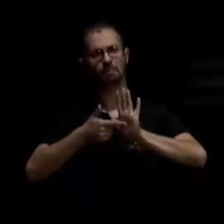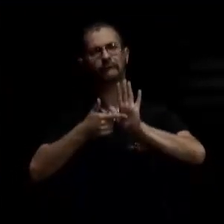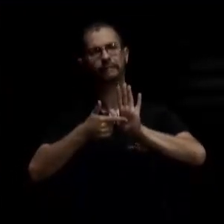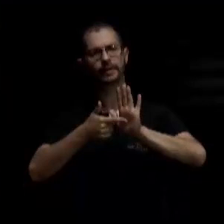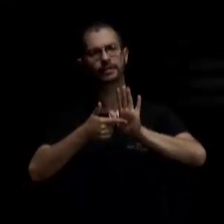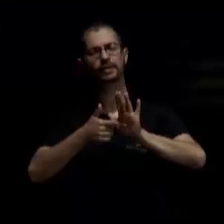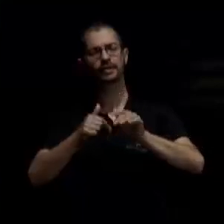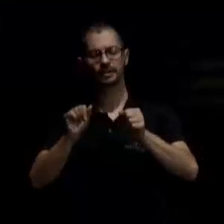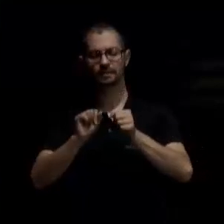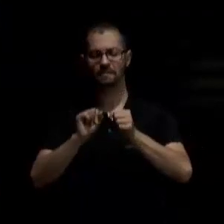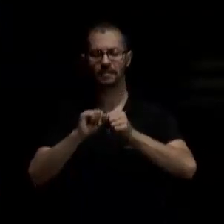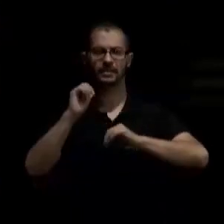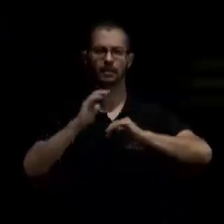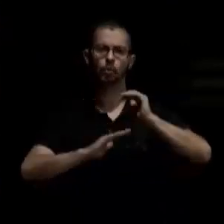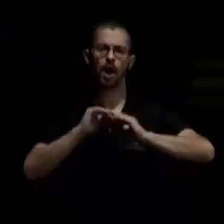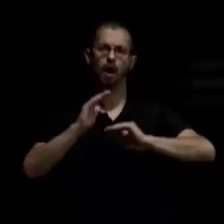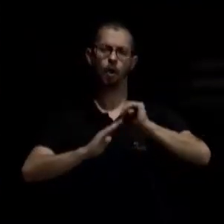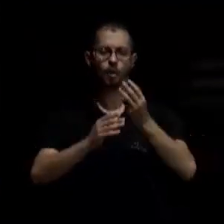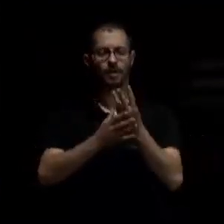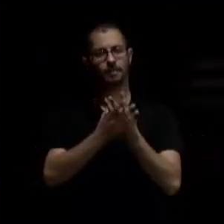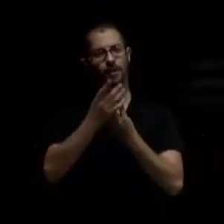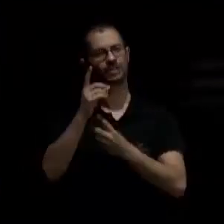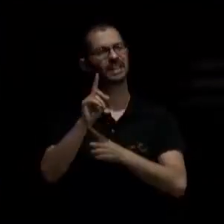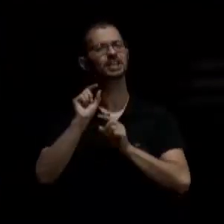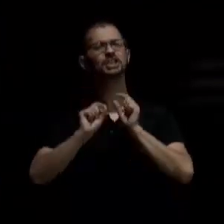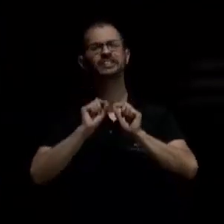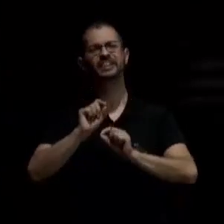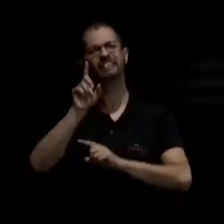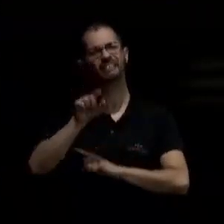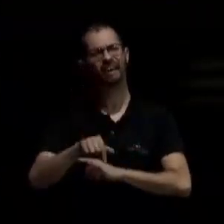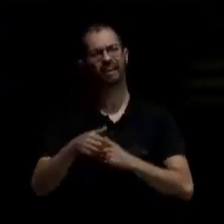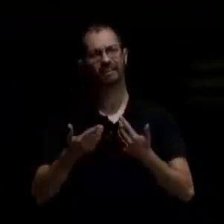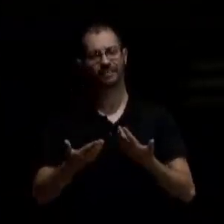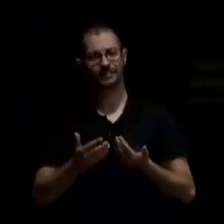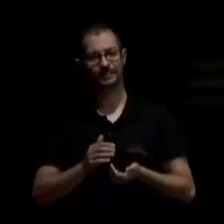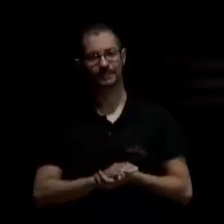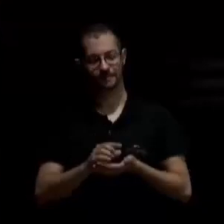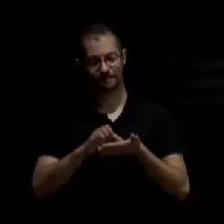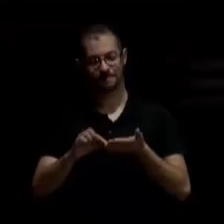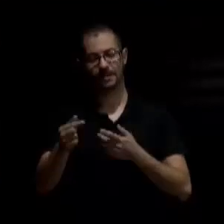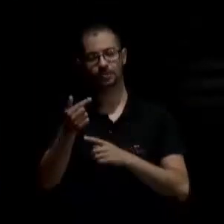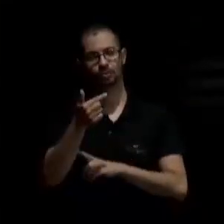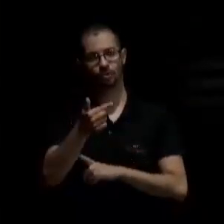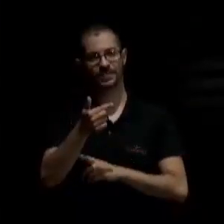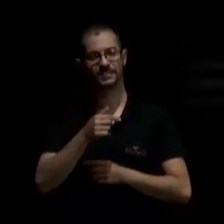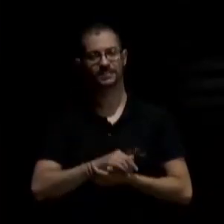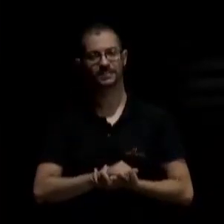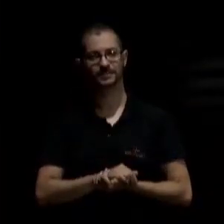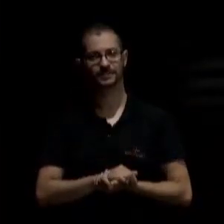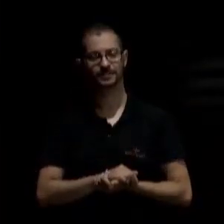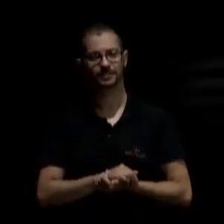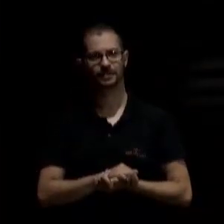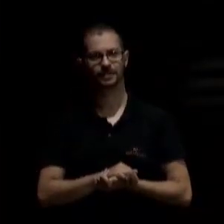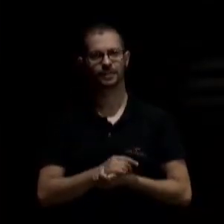vem fazendo uma obra para a unidade. Quem é este? Vamos lá, verso 2.